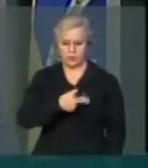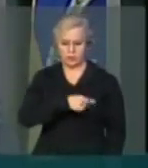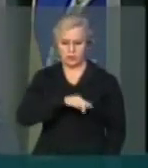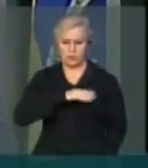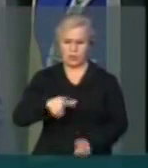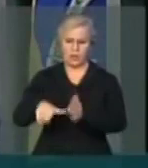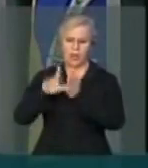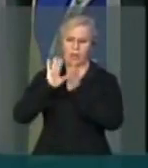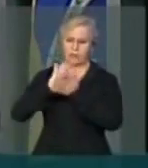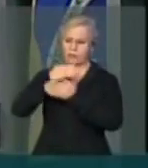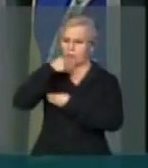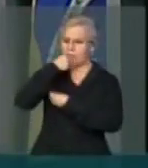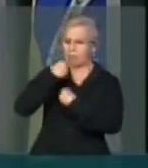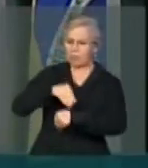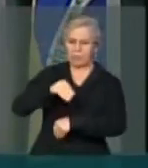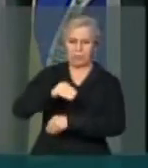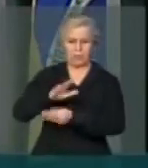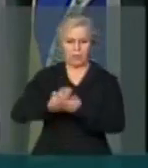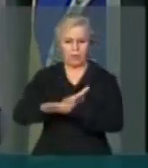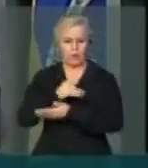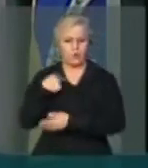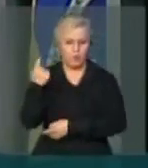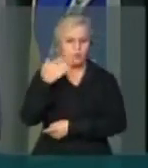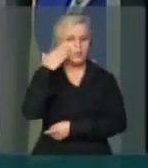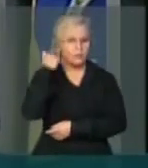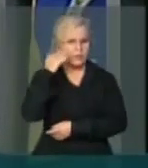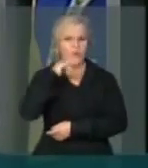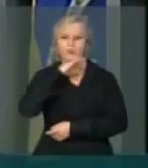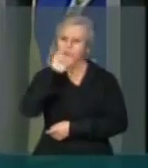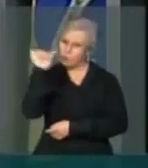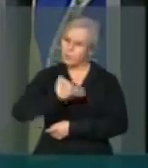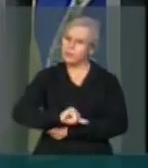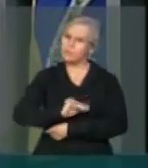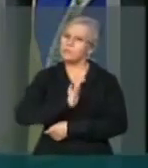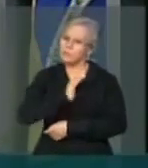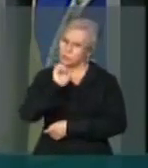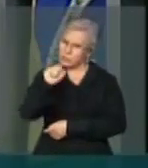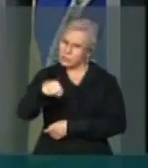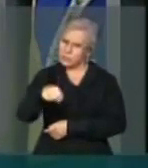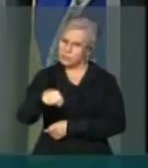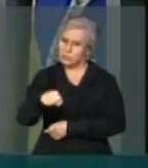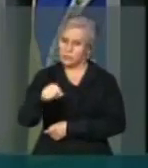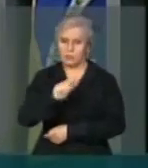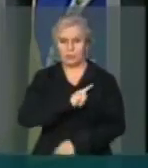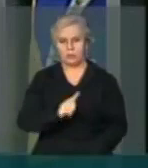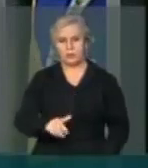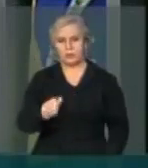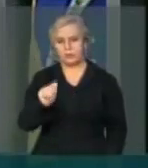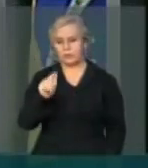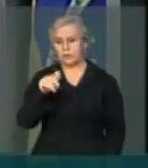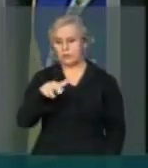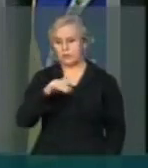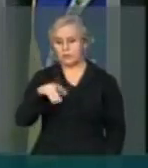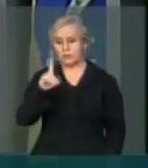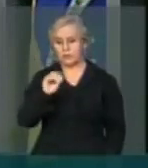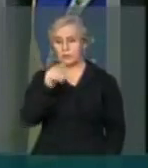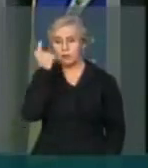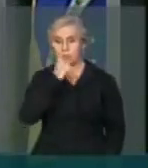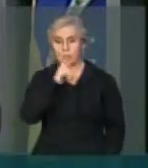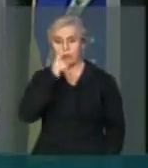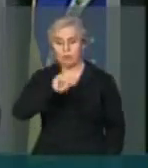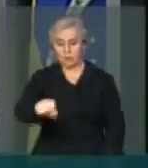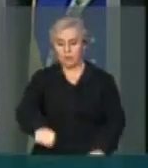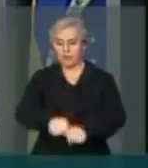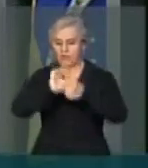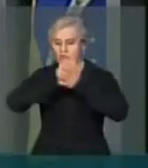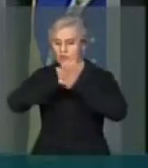anterior, que todos nós sabemos que foi um desastre. O governador Agnello do PT conseguiu quebrar o